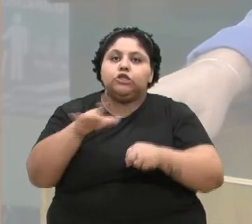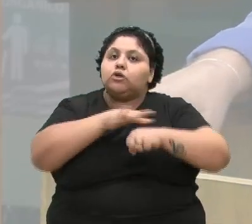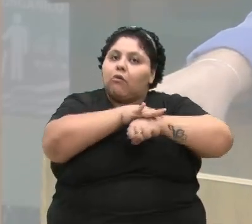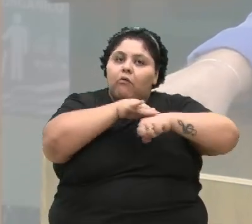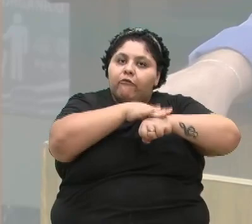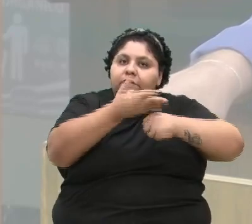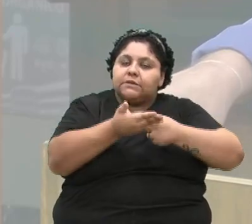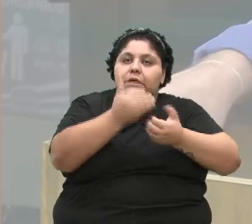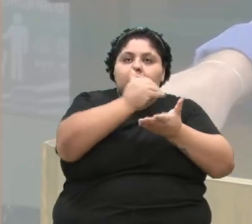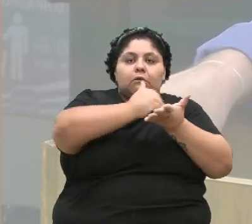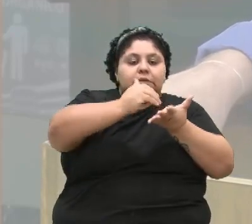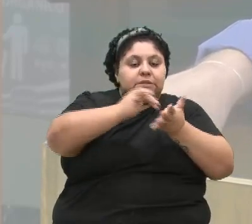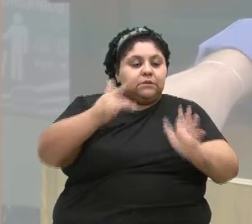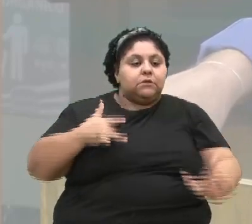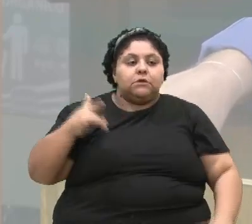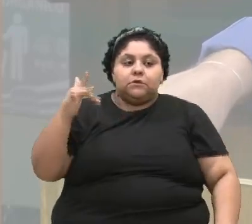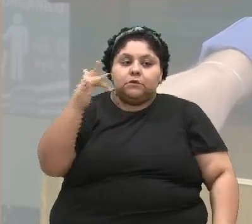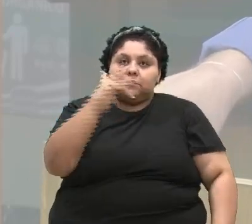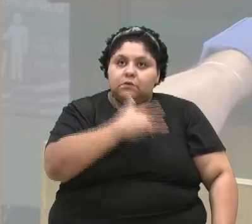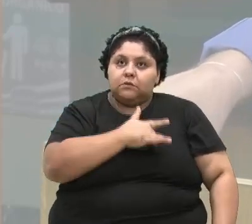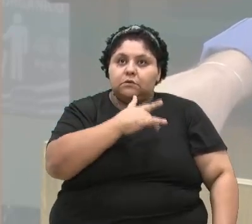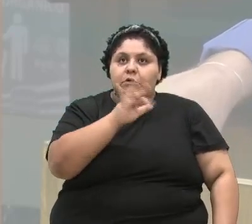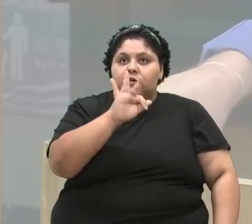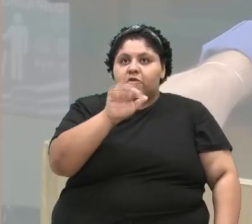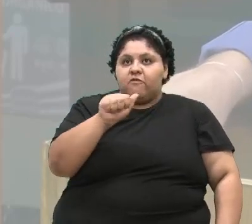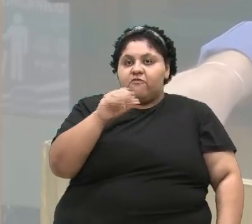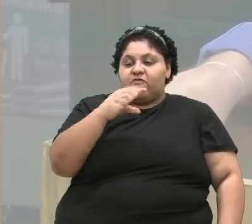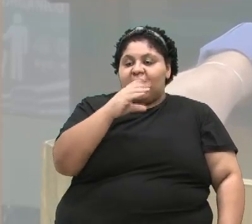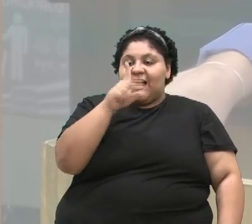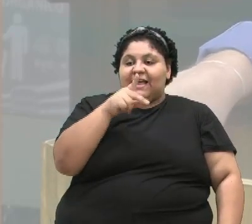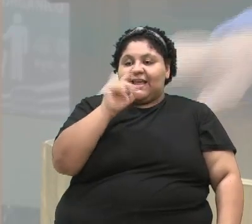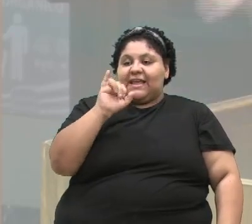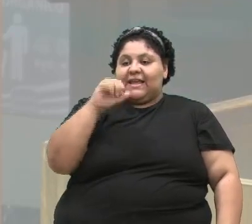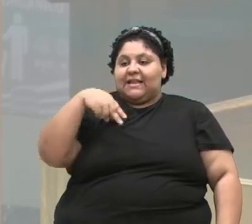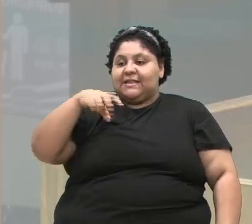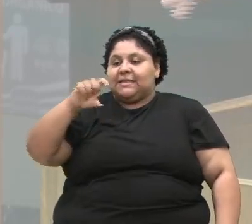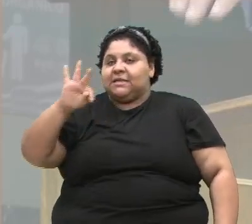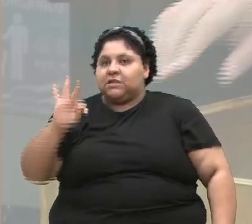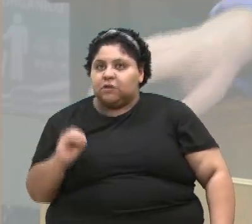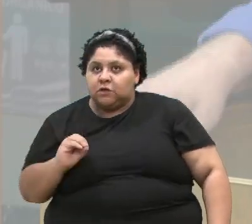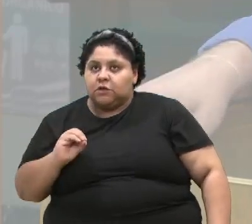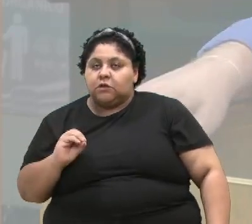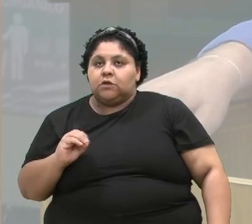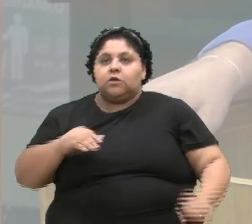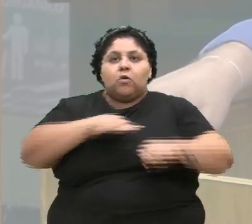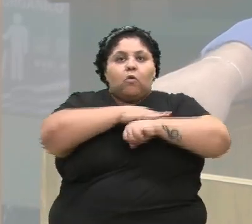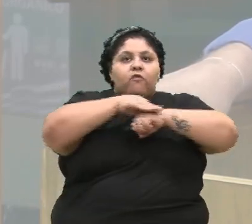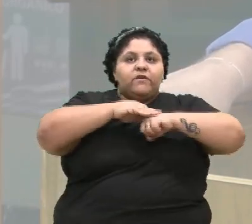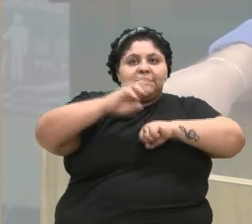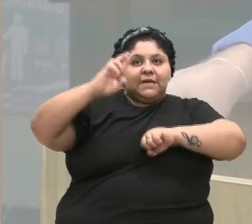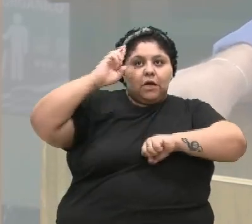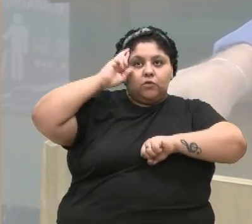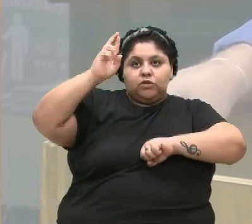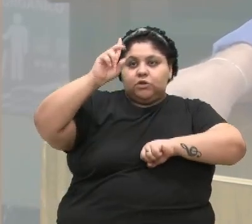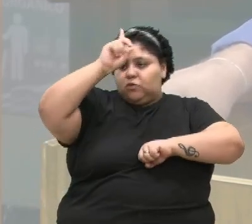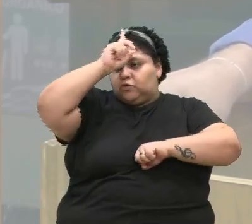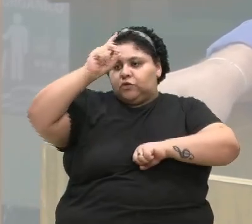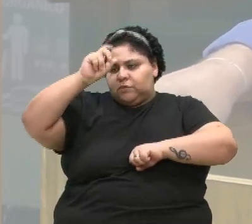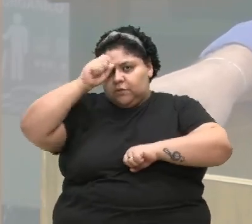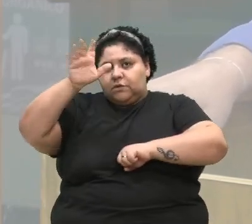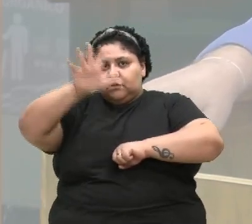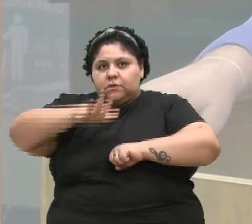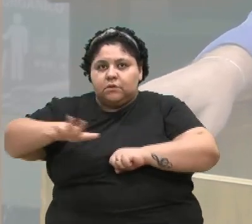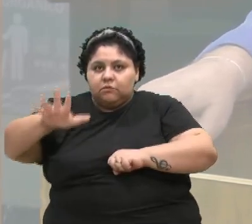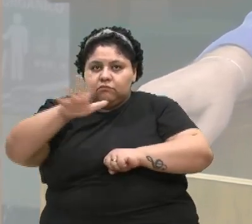com a secretária da Saúde, conversar com o Facneto se tinha interesse, conversar com o diretor do Hospital Geral se tinha interesse e mostrar